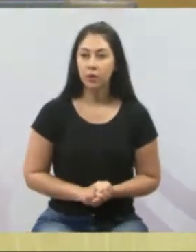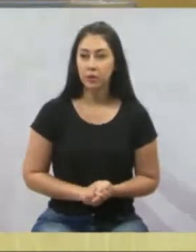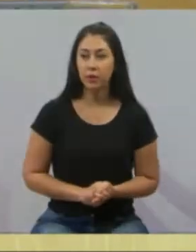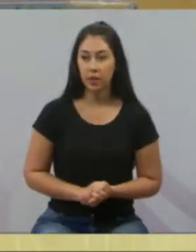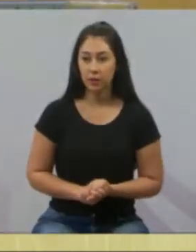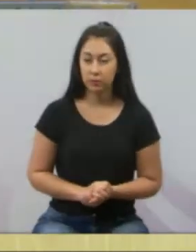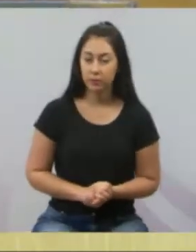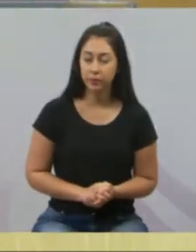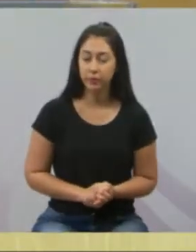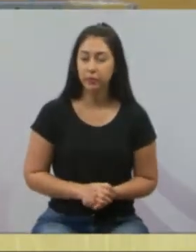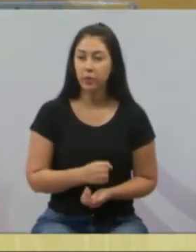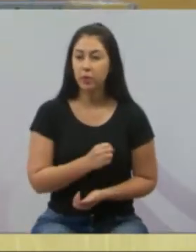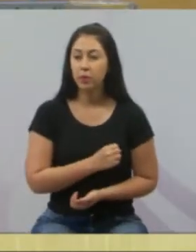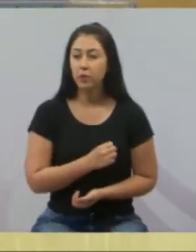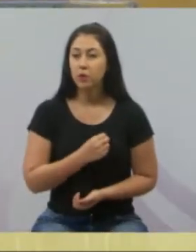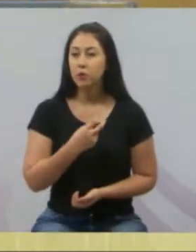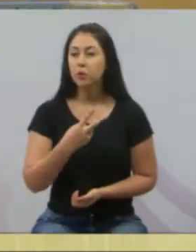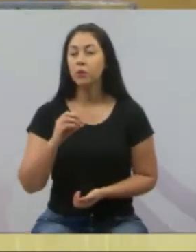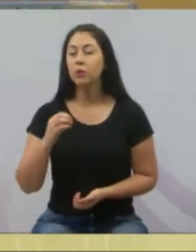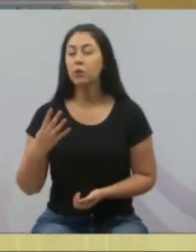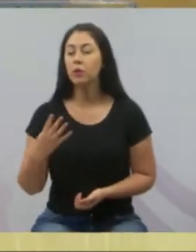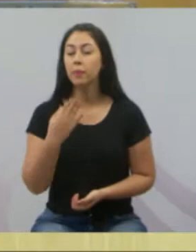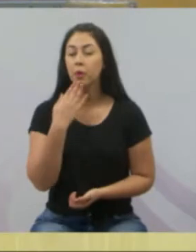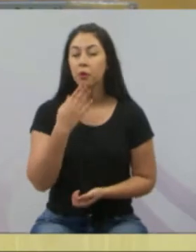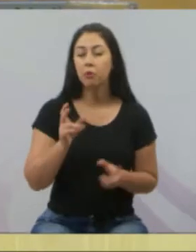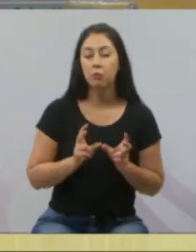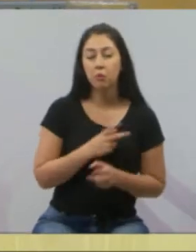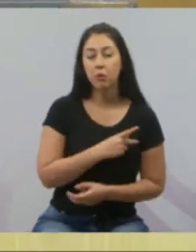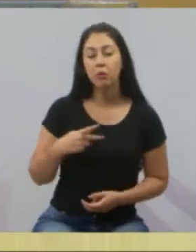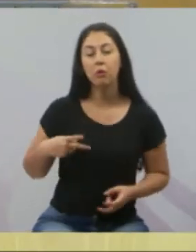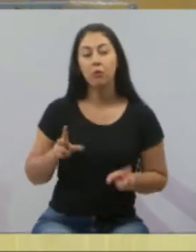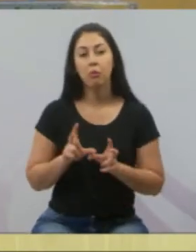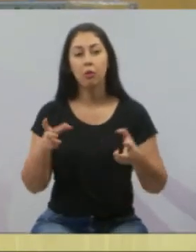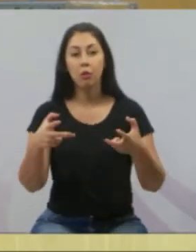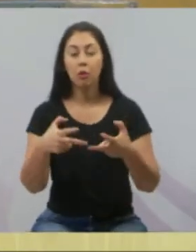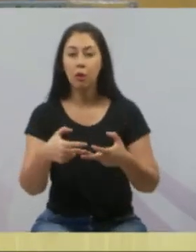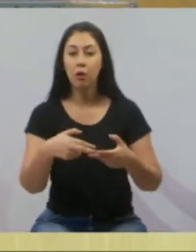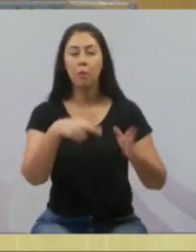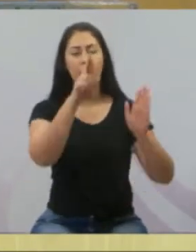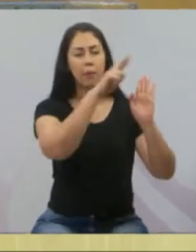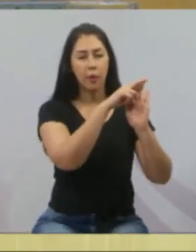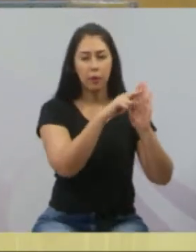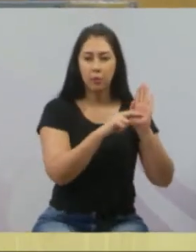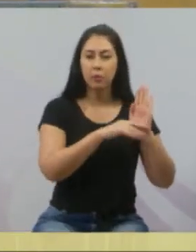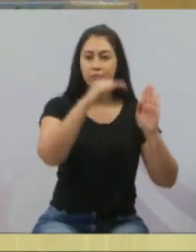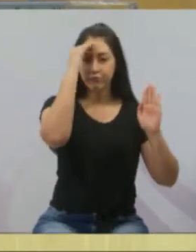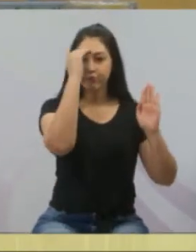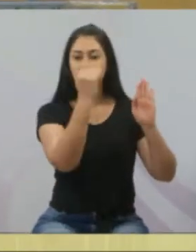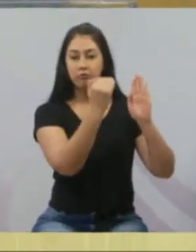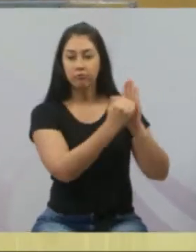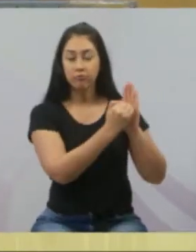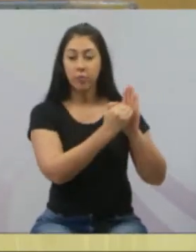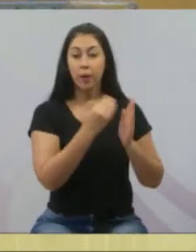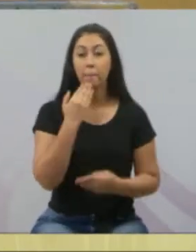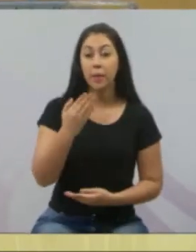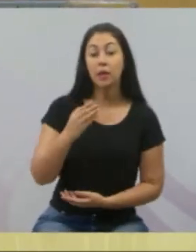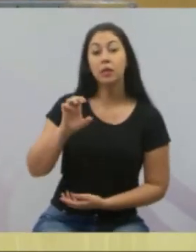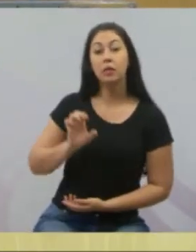das Sessões, 29 de julho de 2020. Autoria, vereador Valmir do Parque Meia